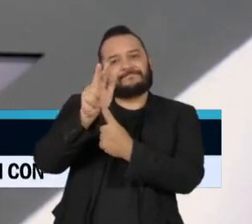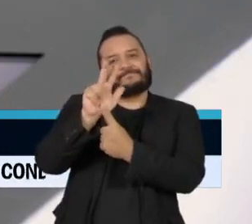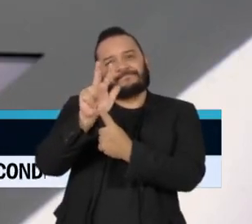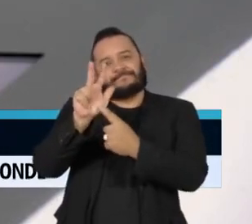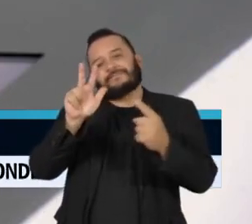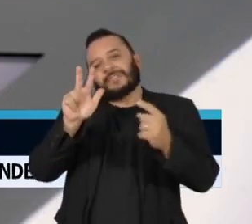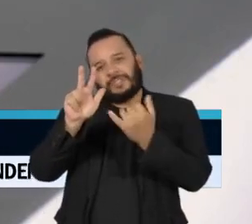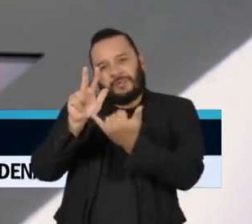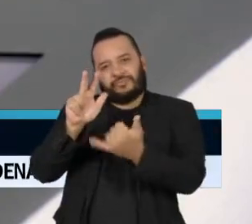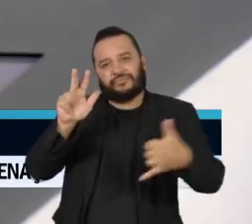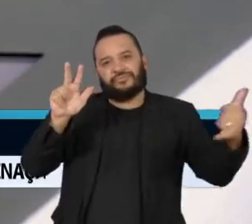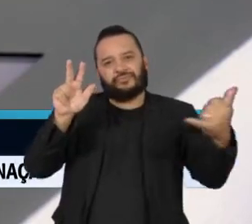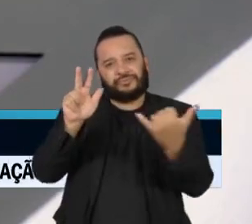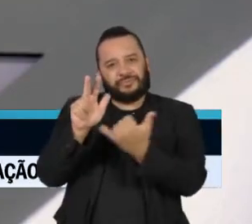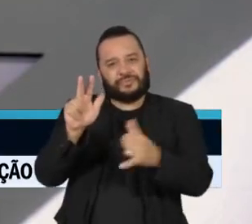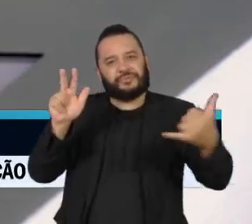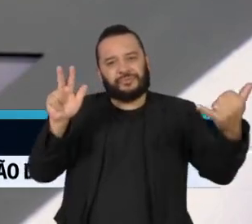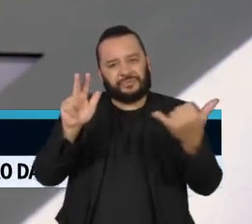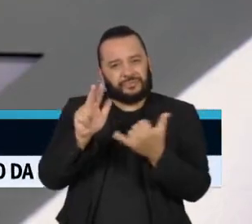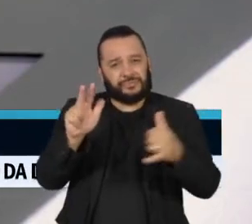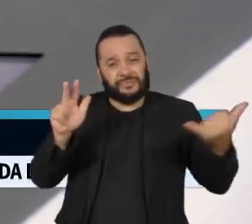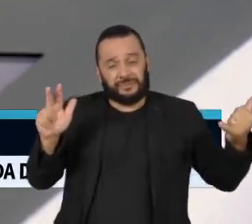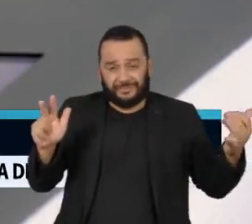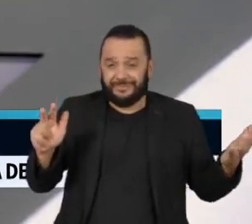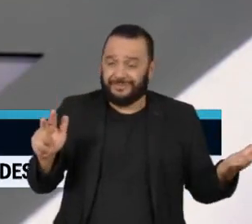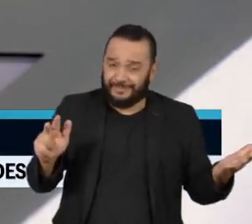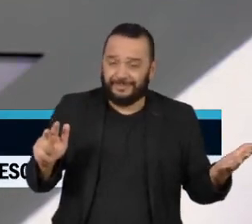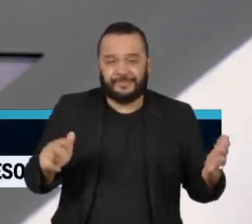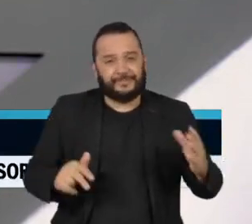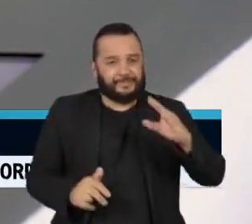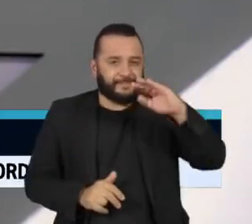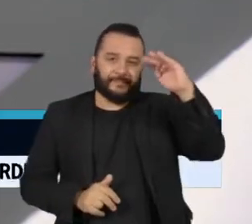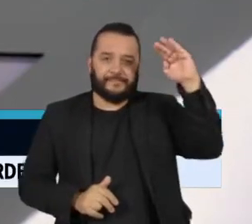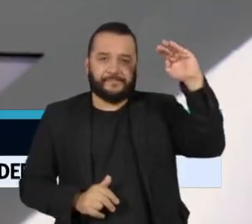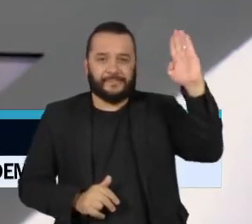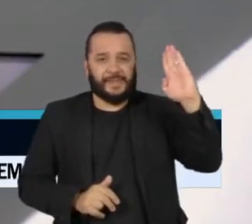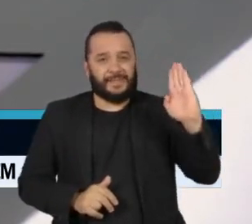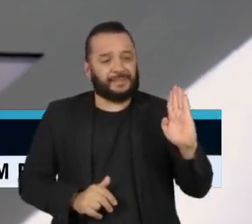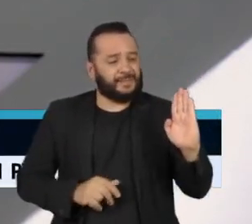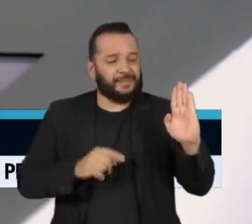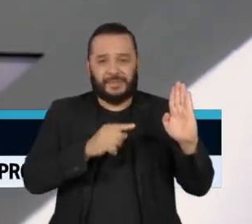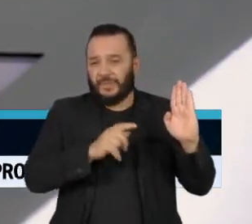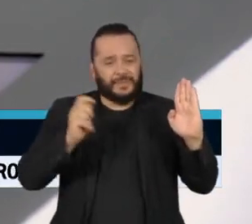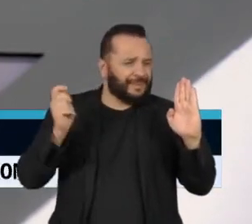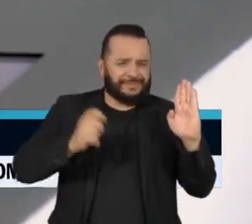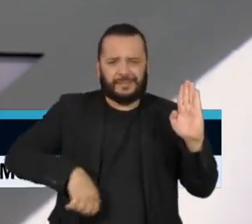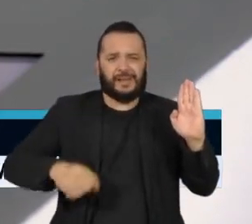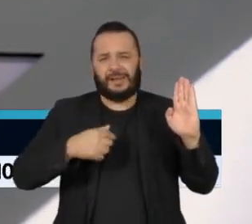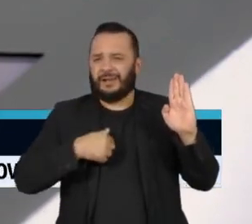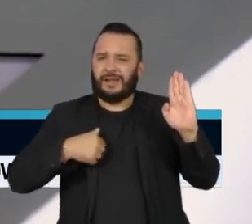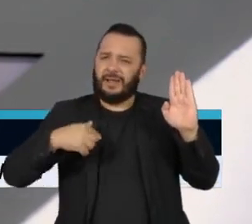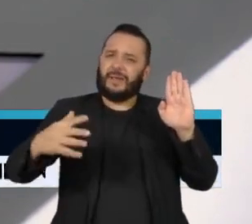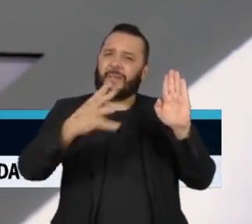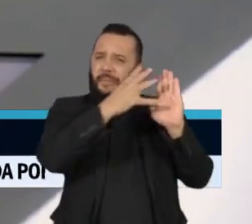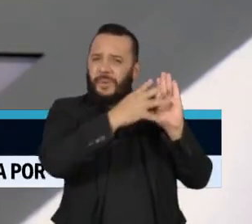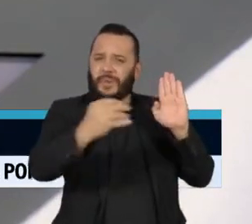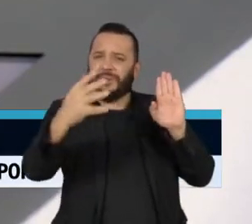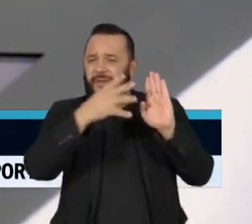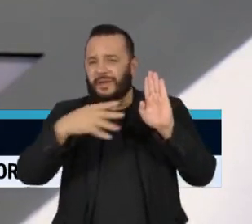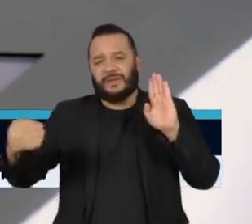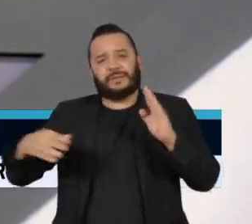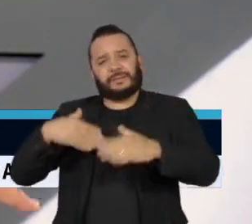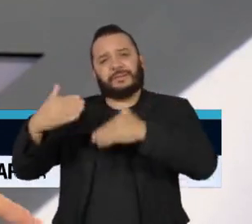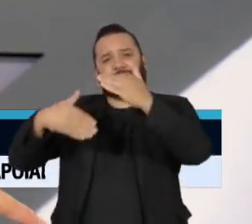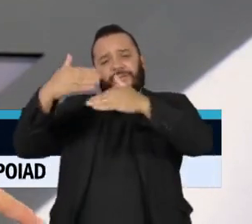para isso já então nosso planeta nosso país tem condições no planeta de ser o grande líder em desenvolvimento